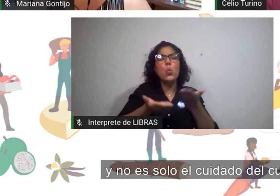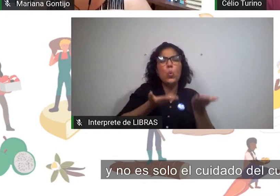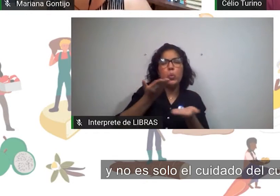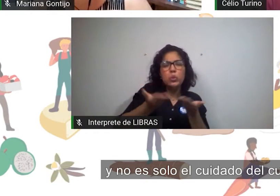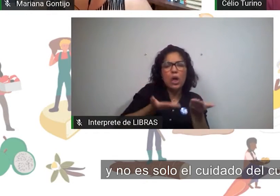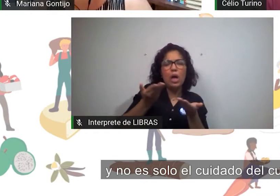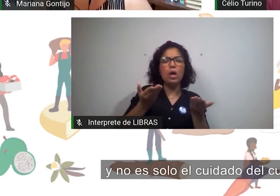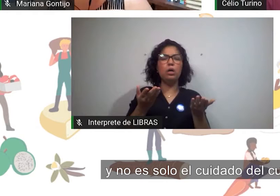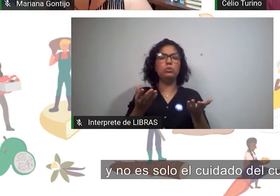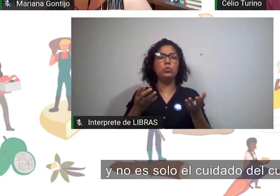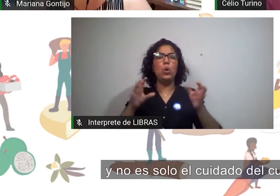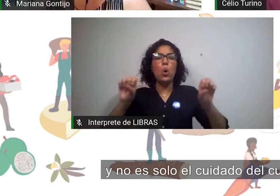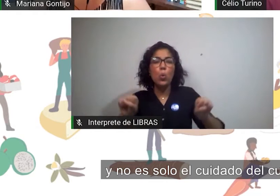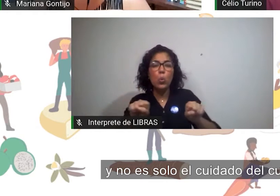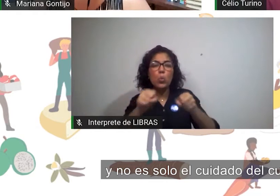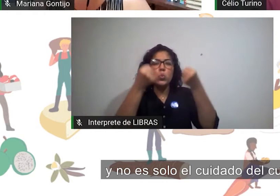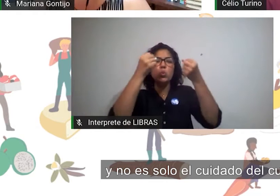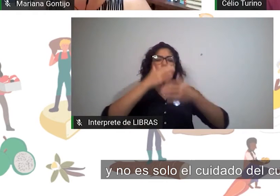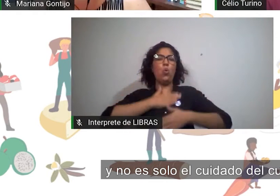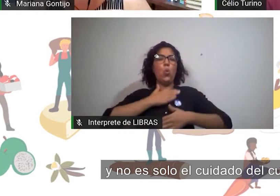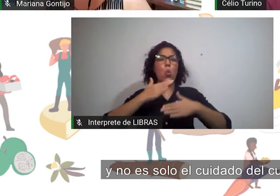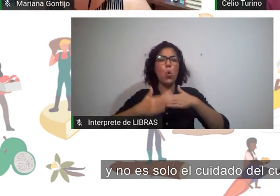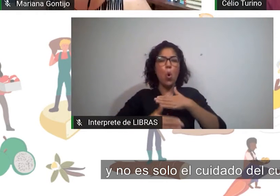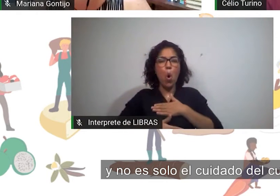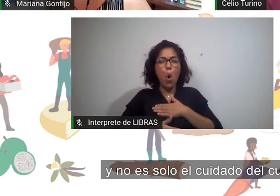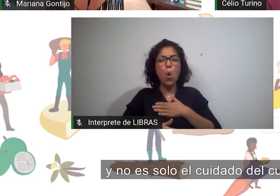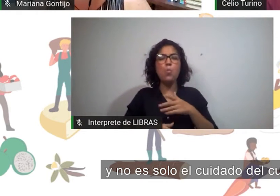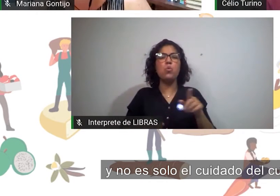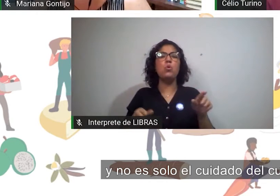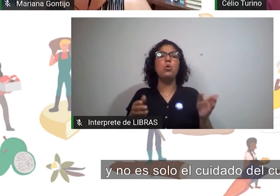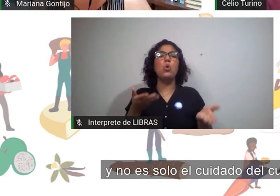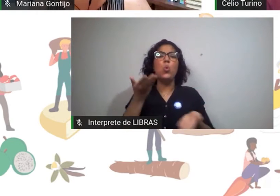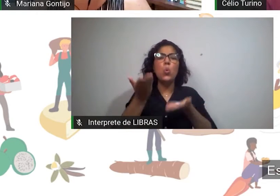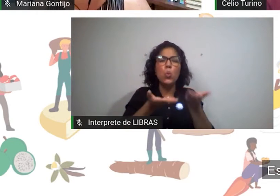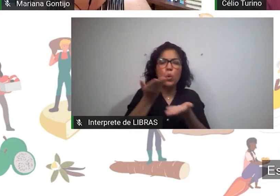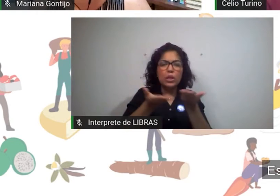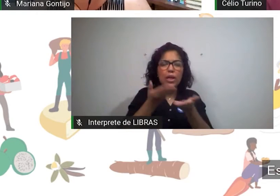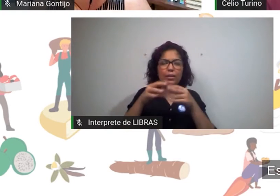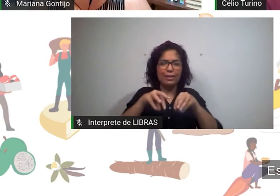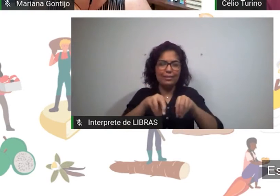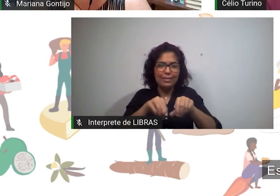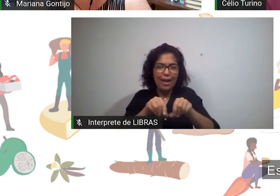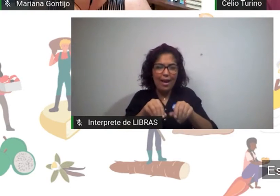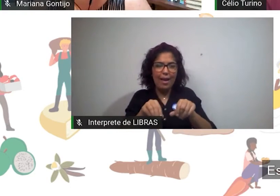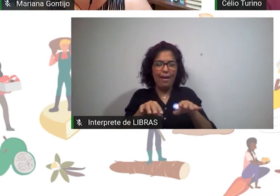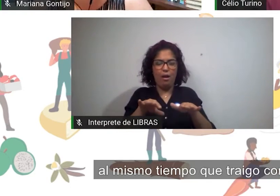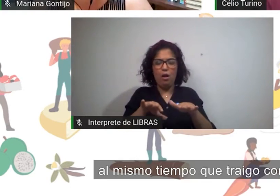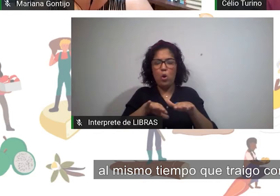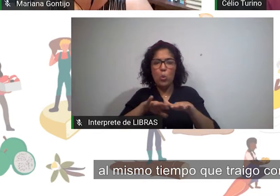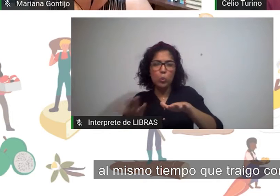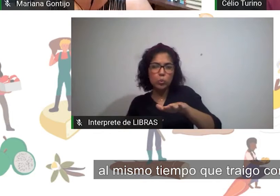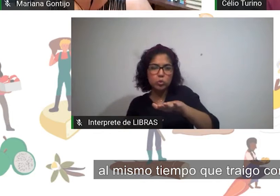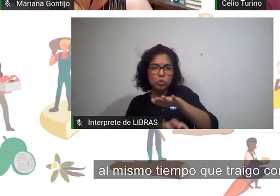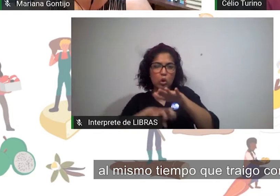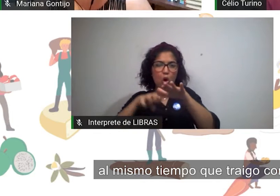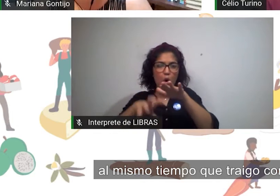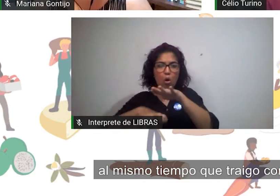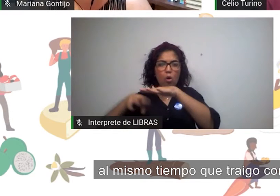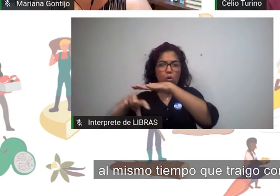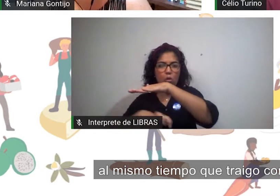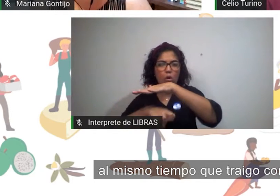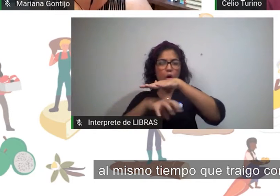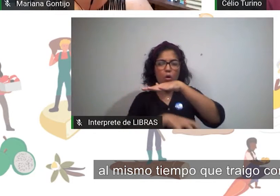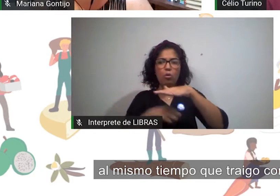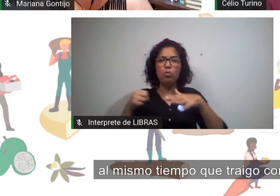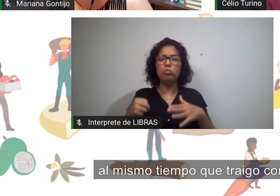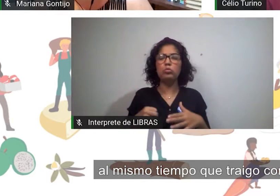não é só o cuidado do corpo, é o cuidado com a terra, é o cuidado com o solo, é entender que, ao mesmo tempo que